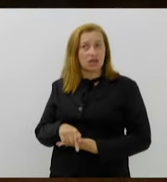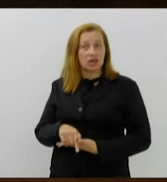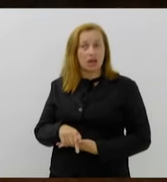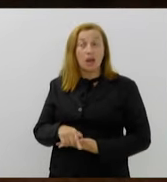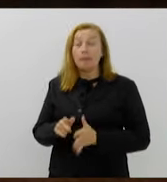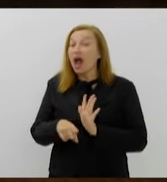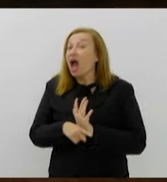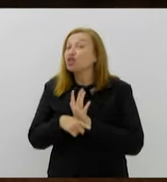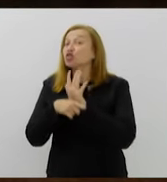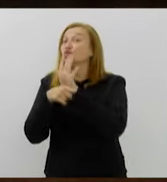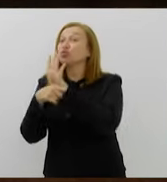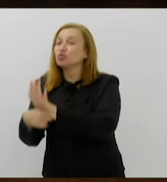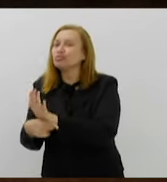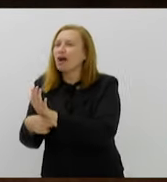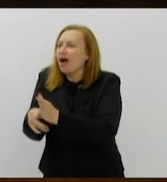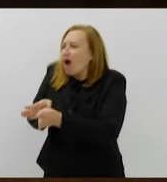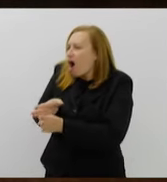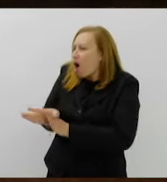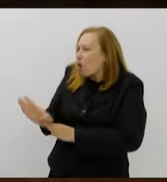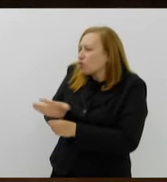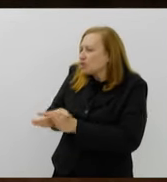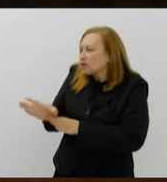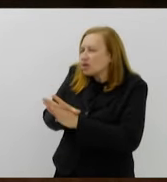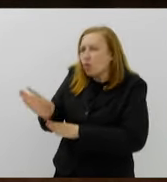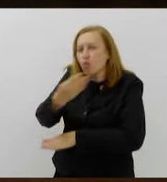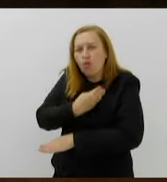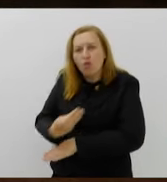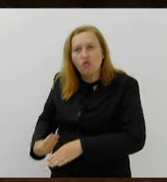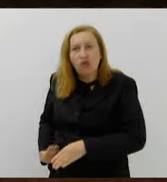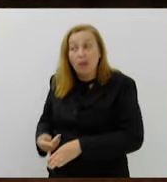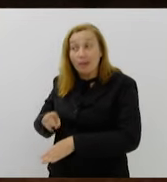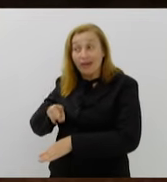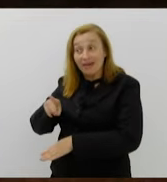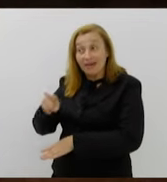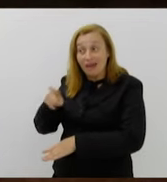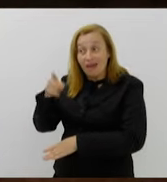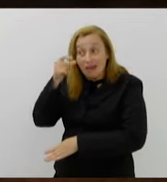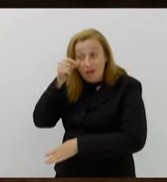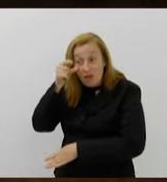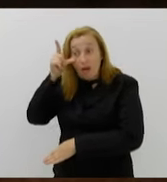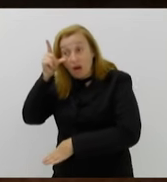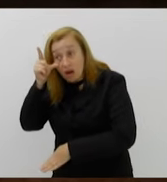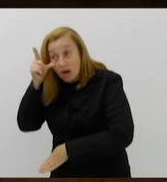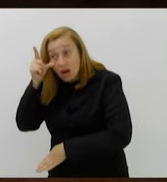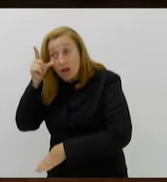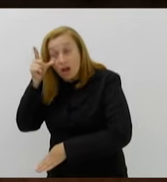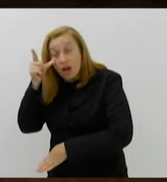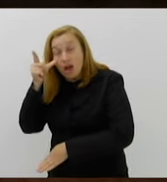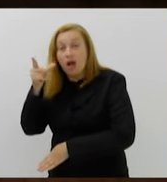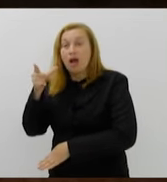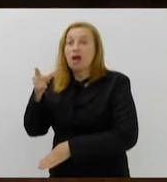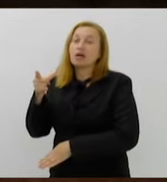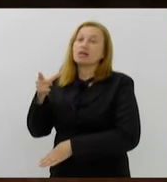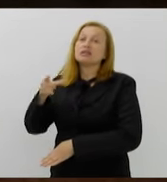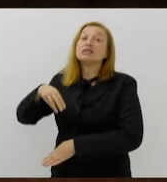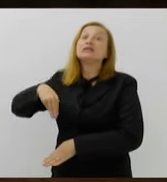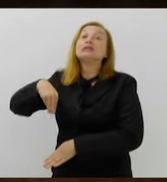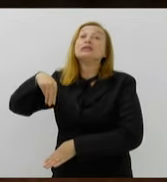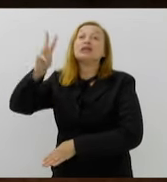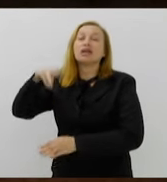ajudar a orientar o governador para que ele abra os olhos a tempo de quem a